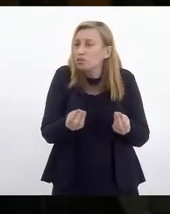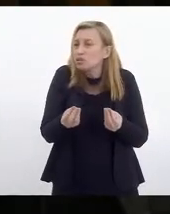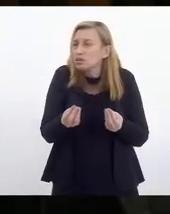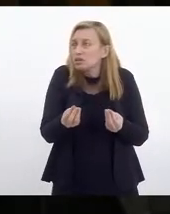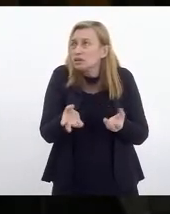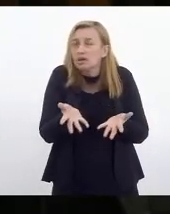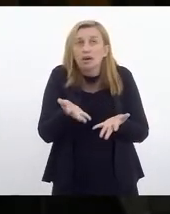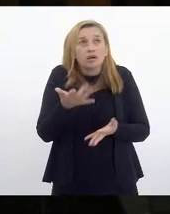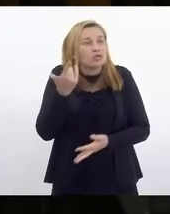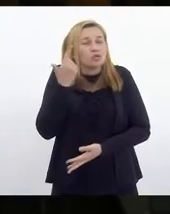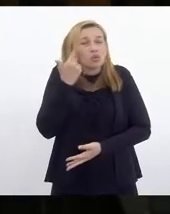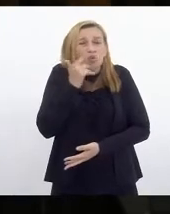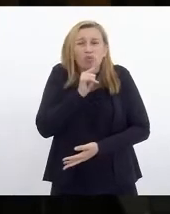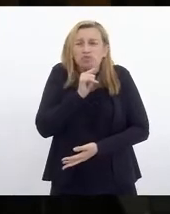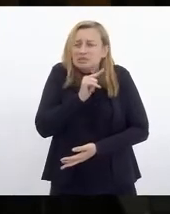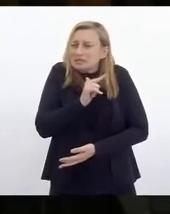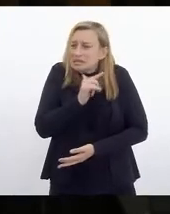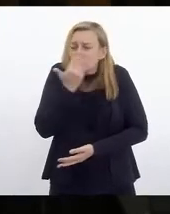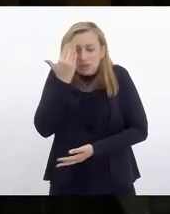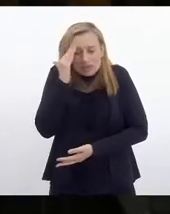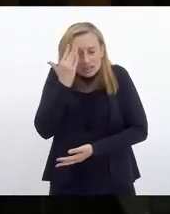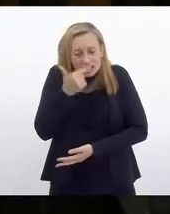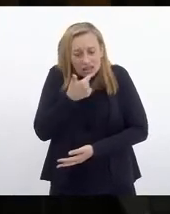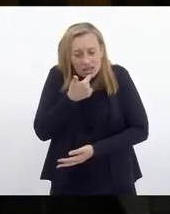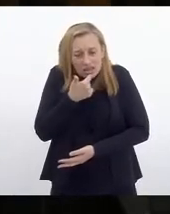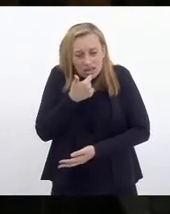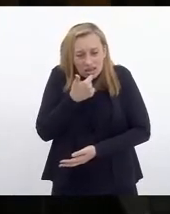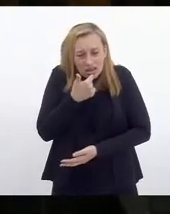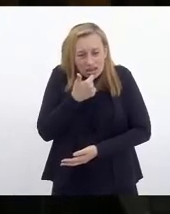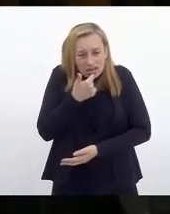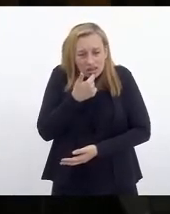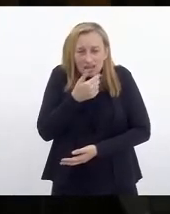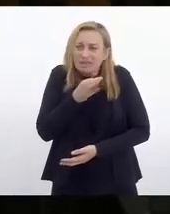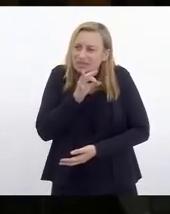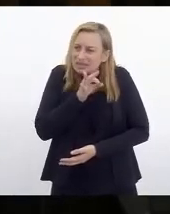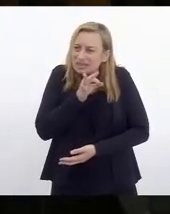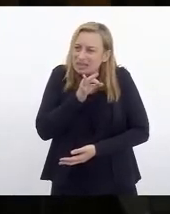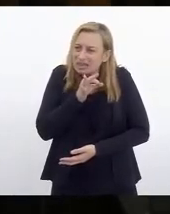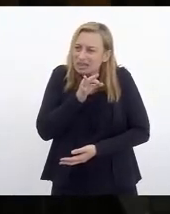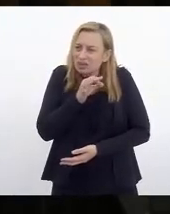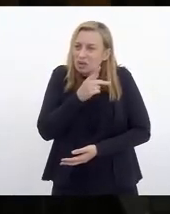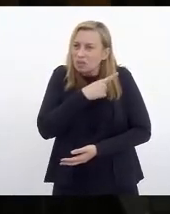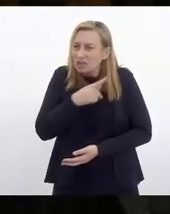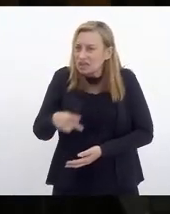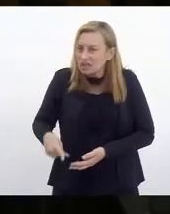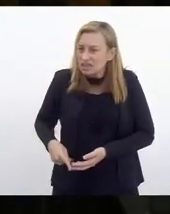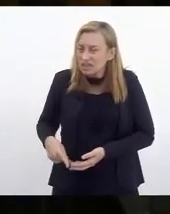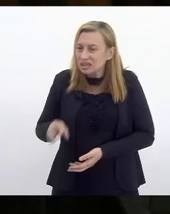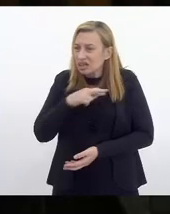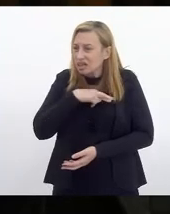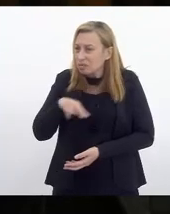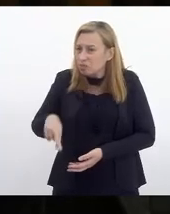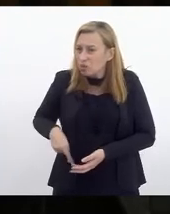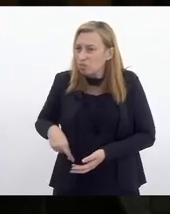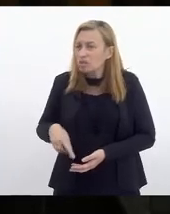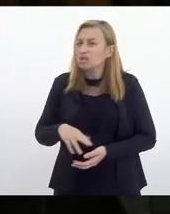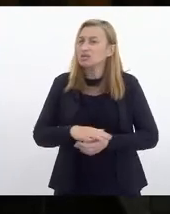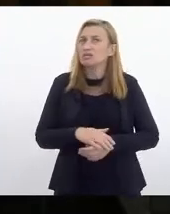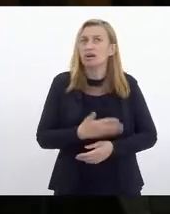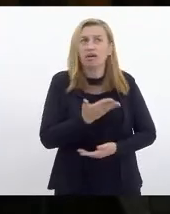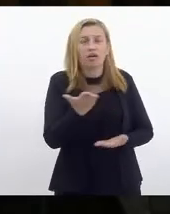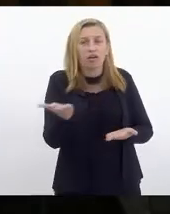Eu não consigo ver o mínimo de coerência, e como presidente da República, e